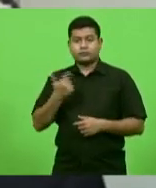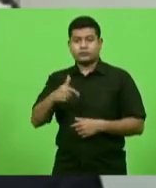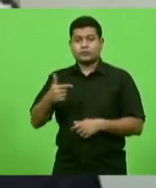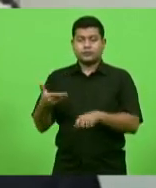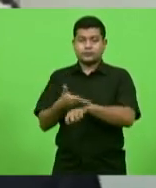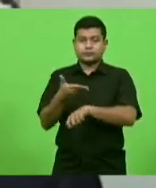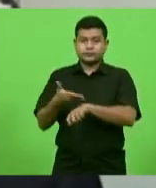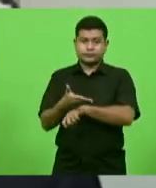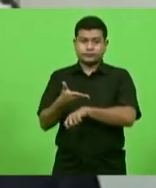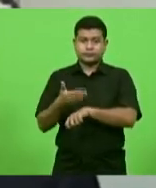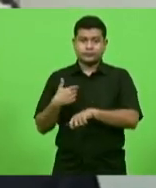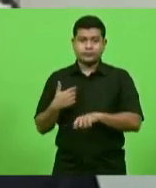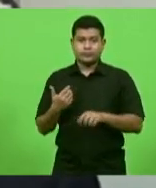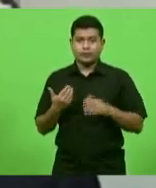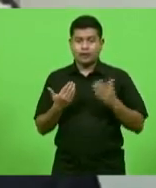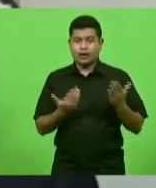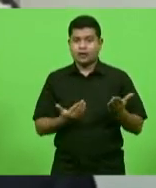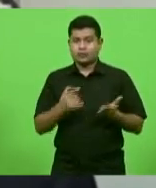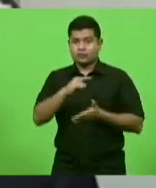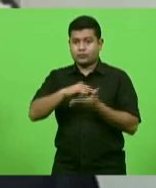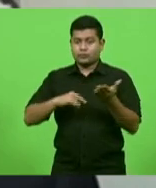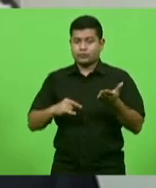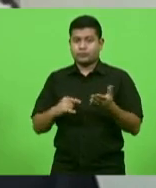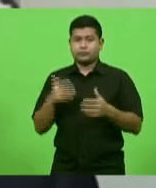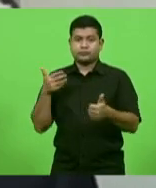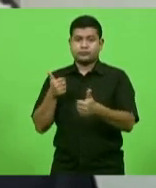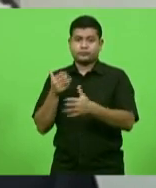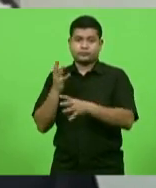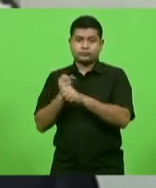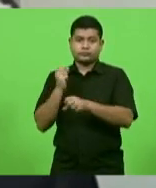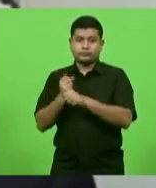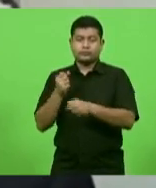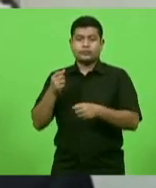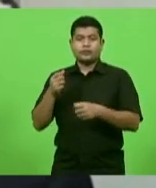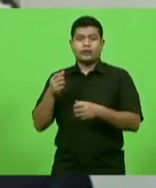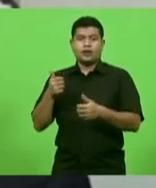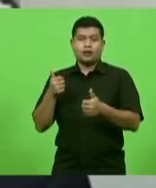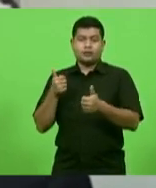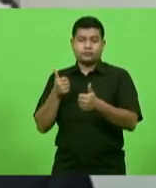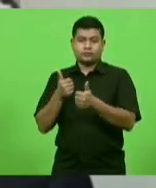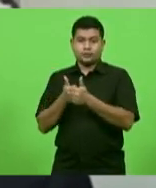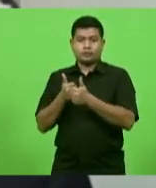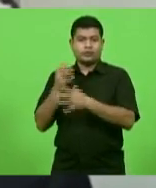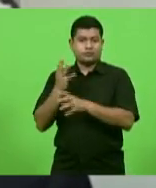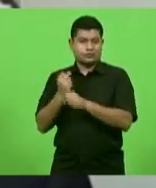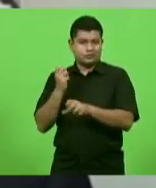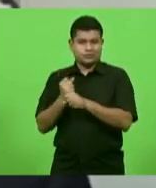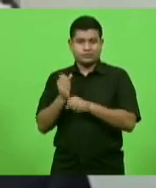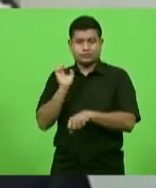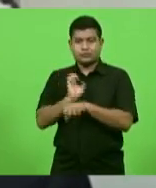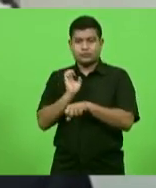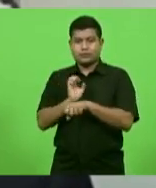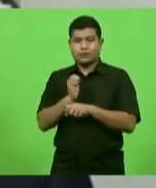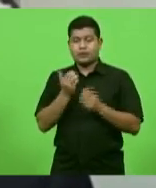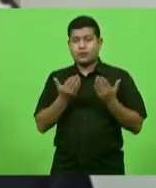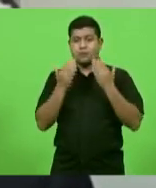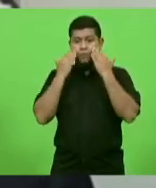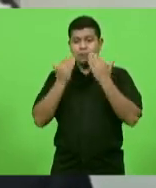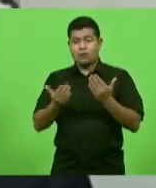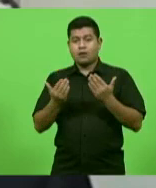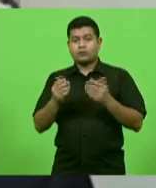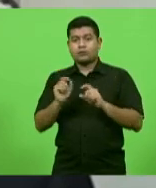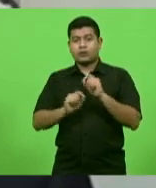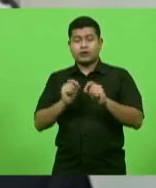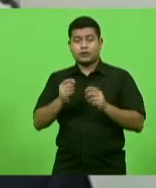e é documento emanado do Tribunal de Contas do Estado o juntado pela defesa do governador atesta a sua inocência